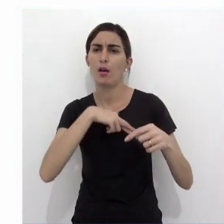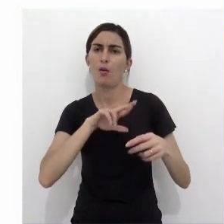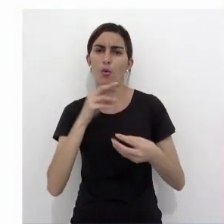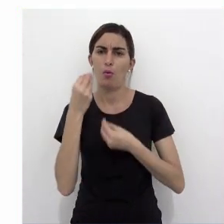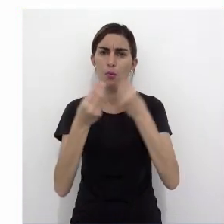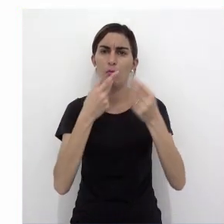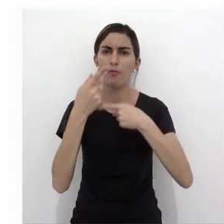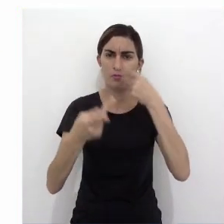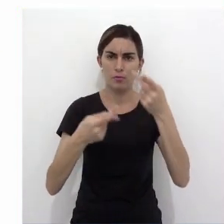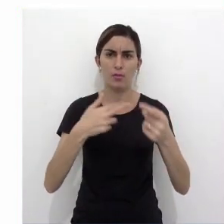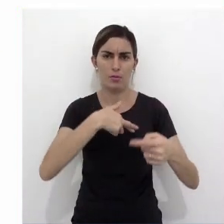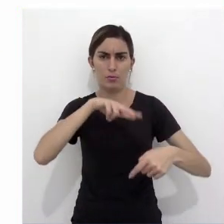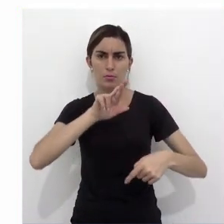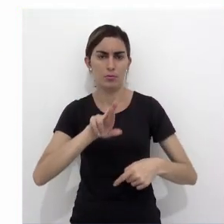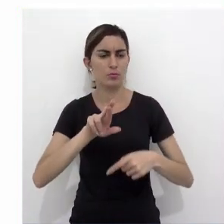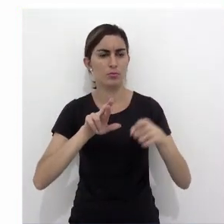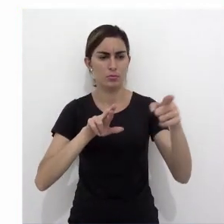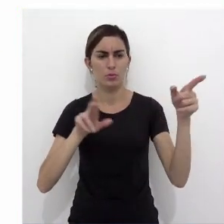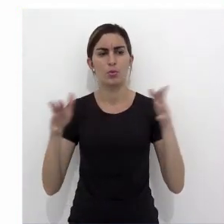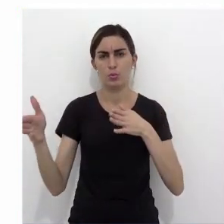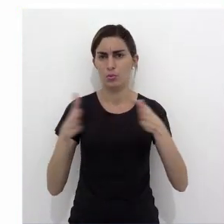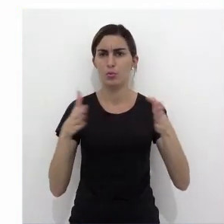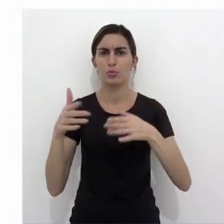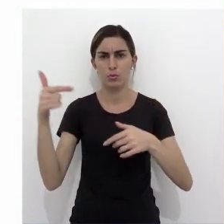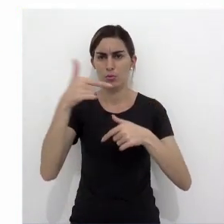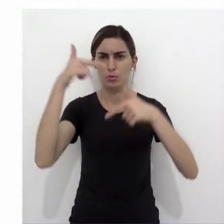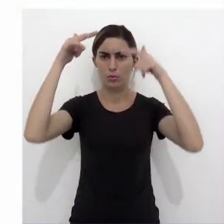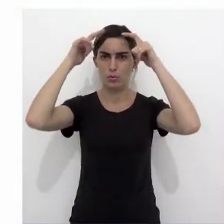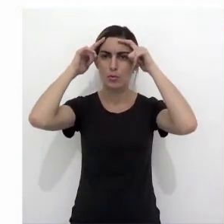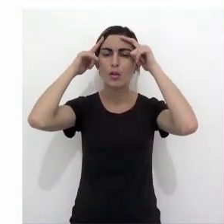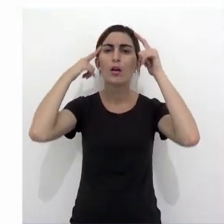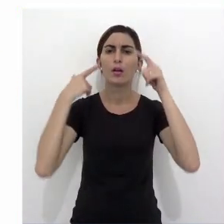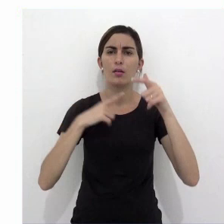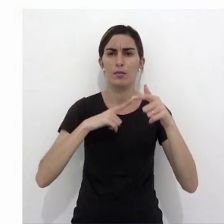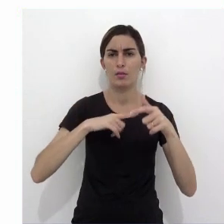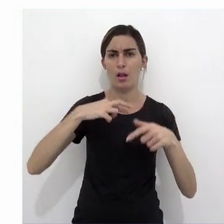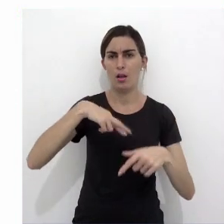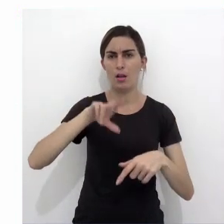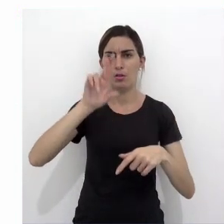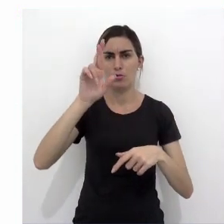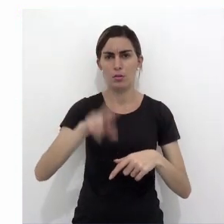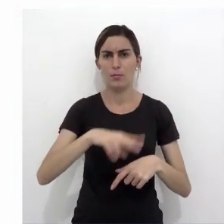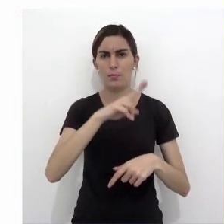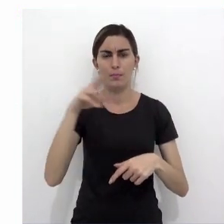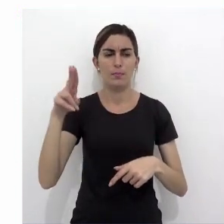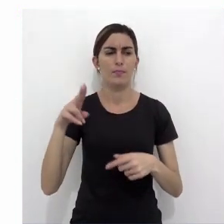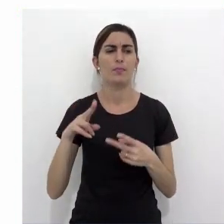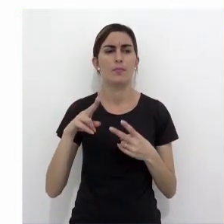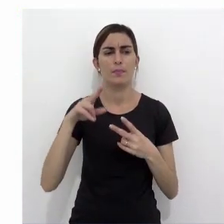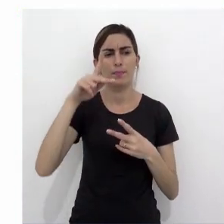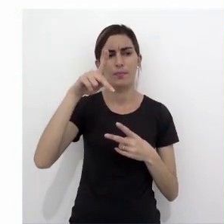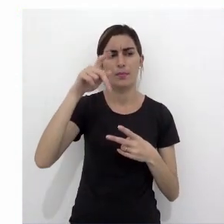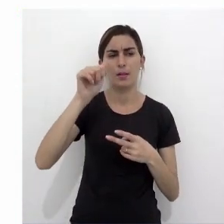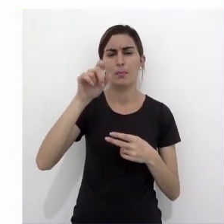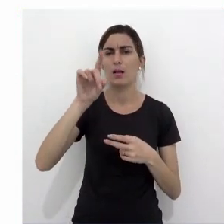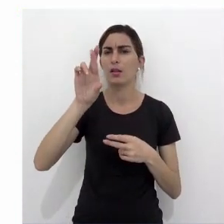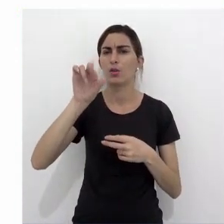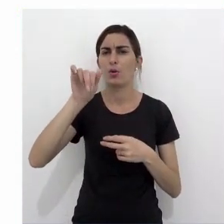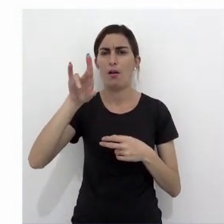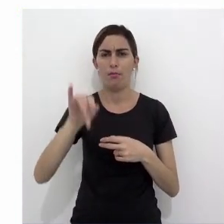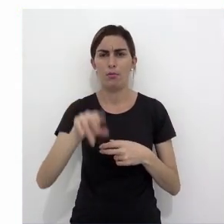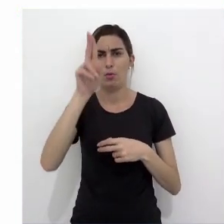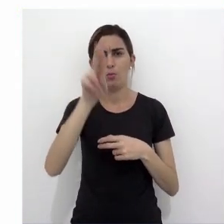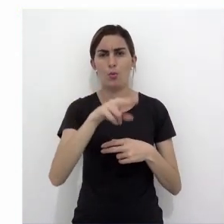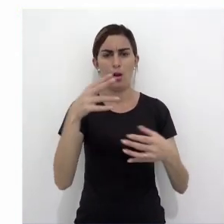vocês, durante o Segundo Reinado existia o chamado regime de padroado. O que era isso? Existia uma relação